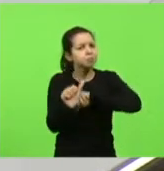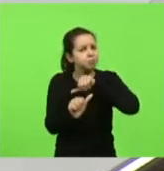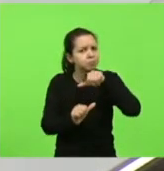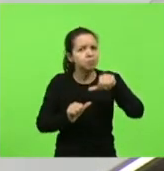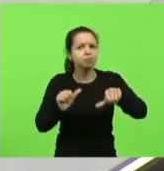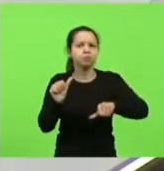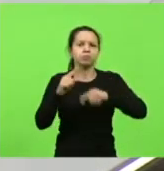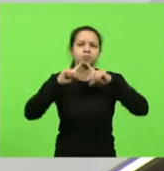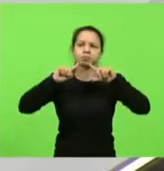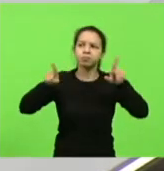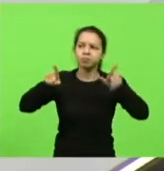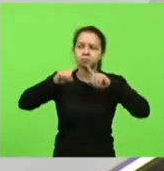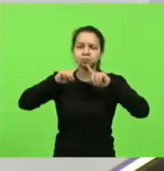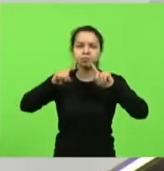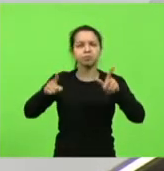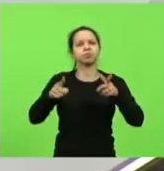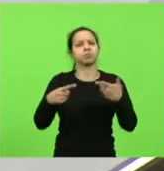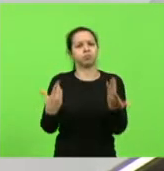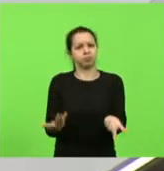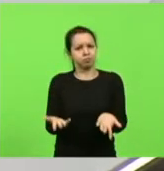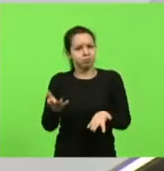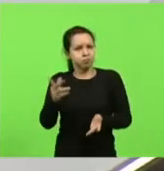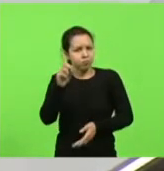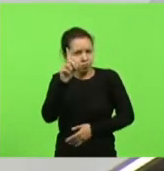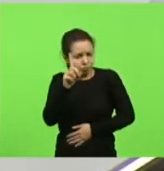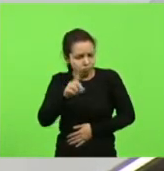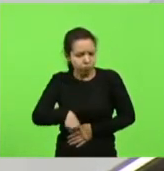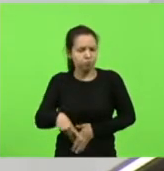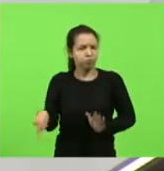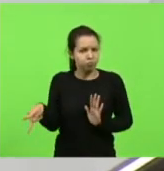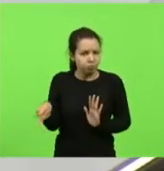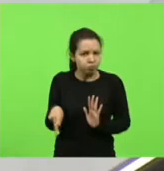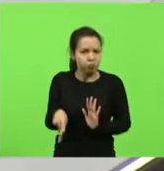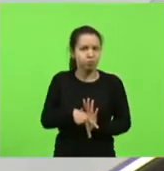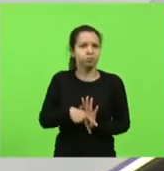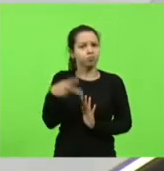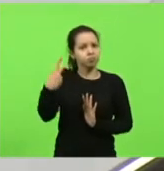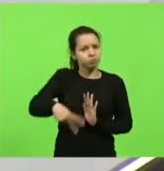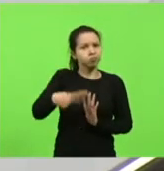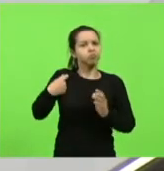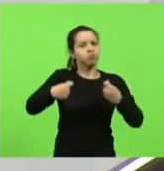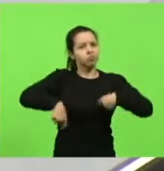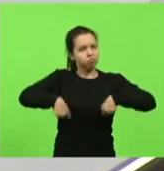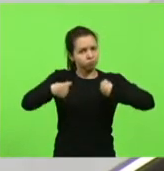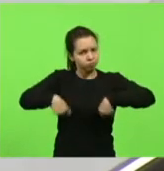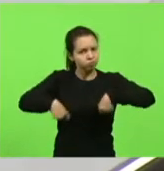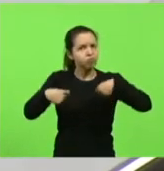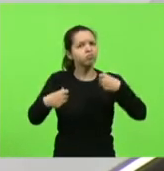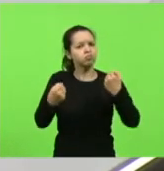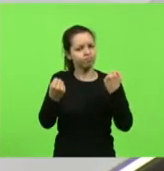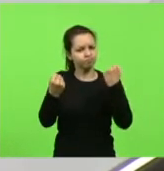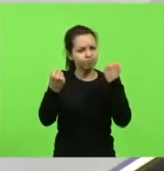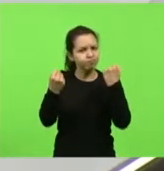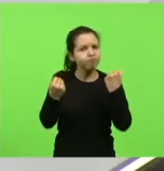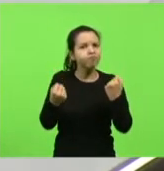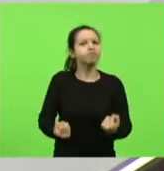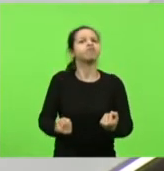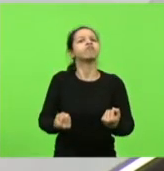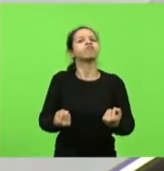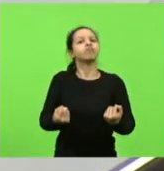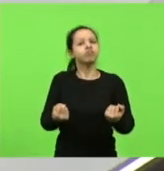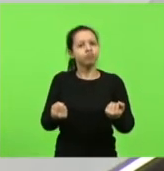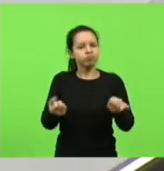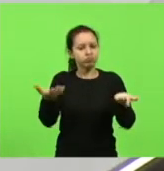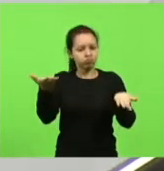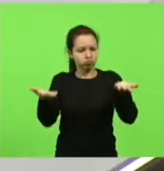precisa reclamar aquilo que é seu por direito. Santa Catarina precisa ter um peso condizente com a sua